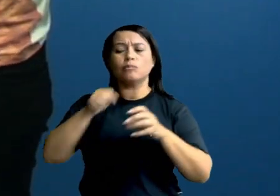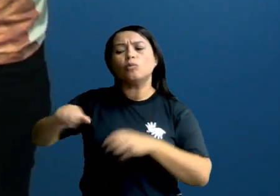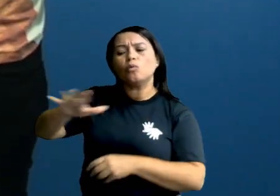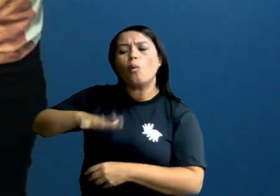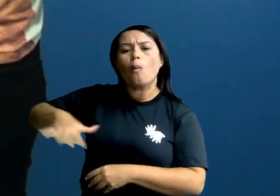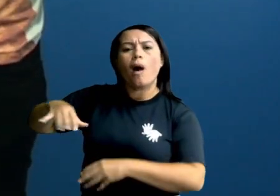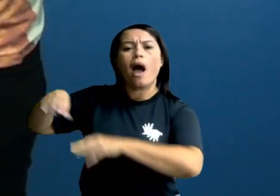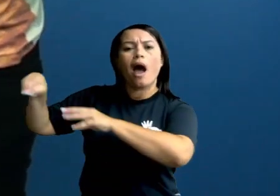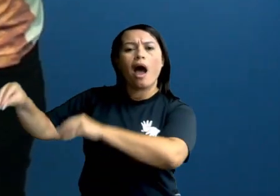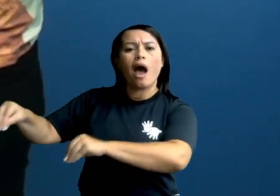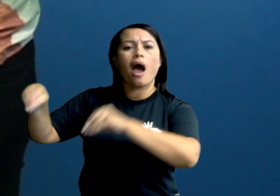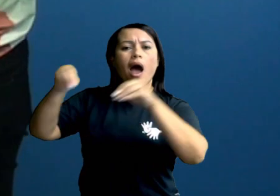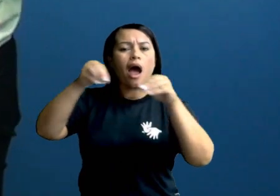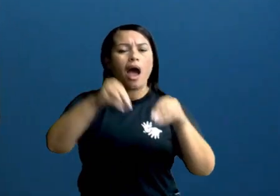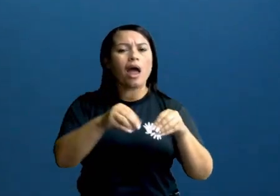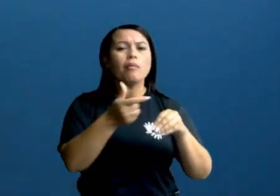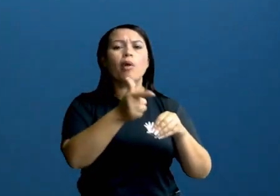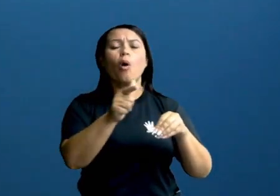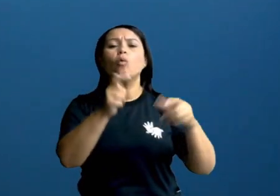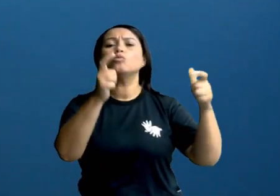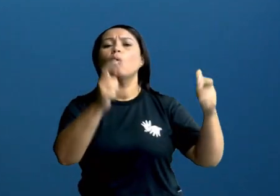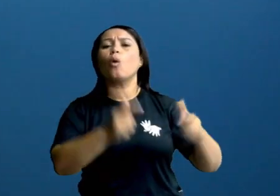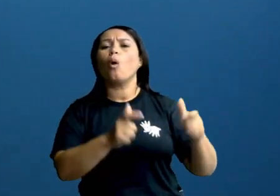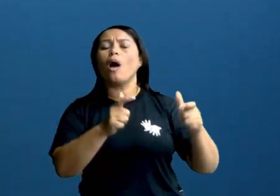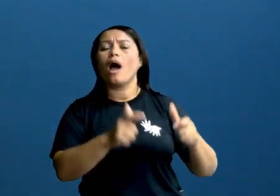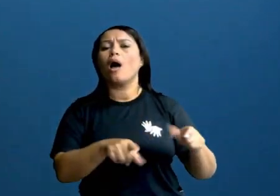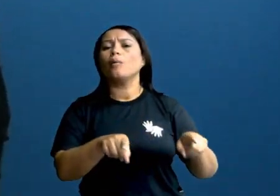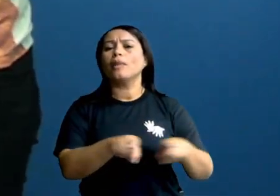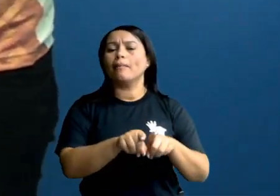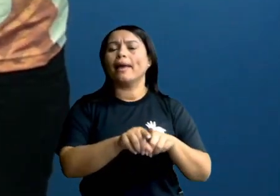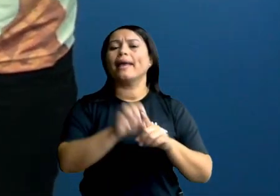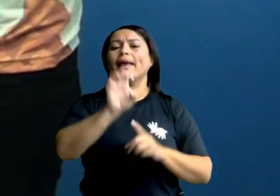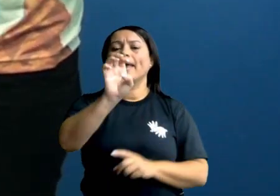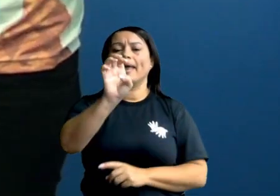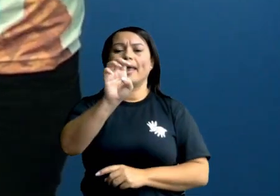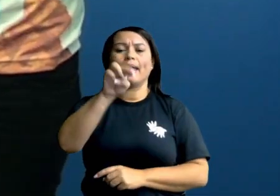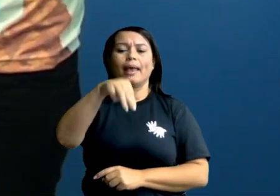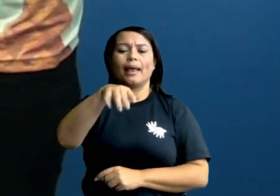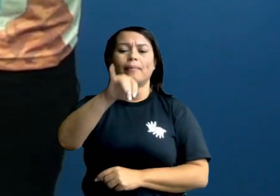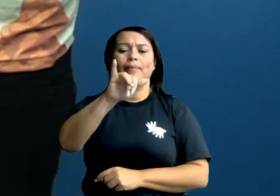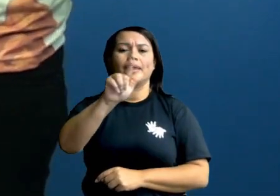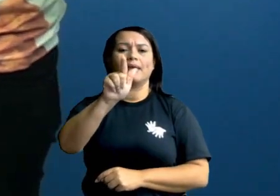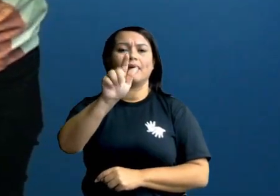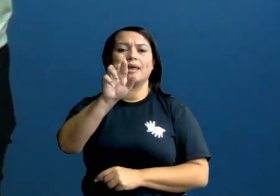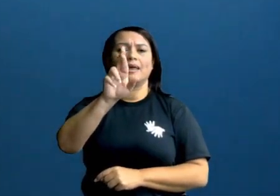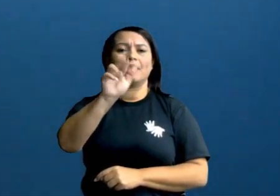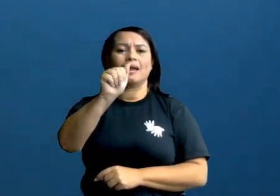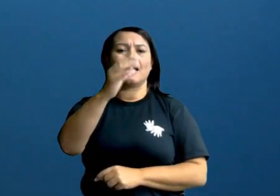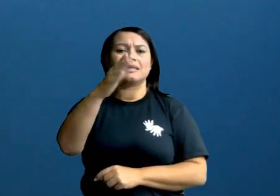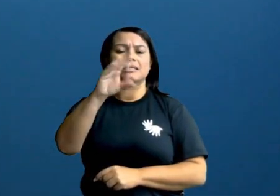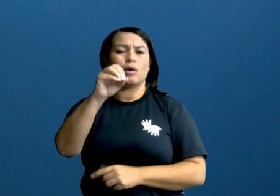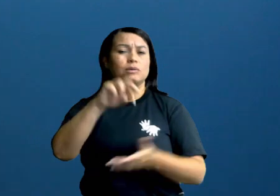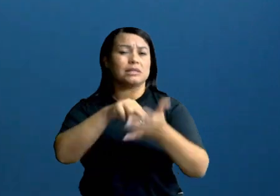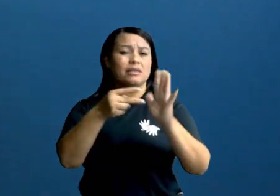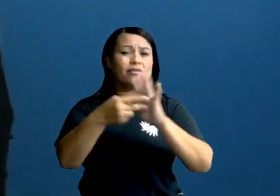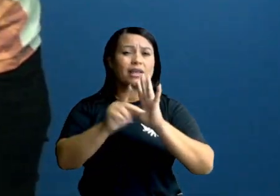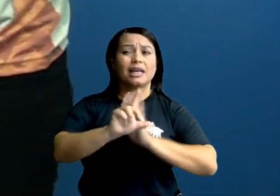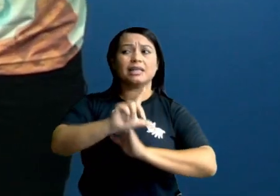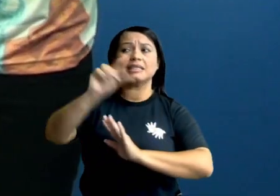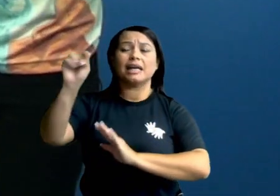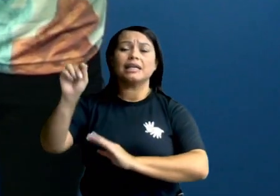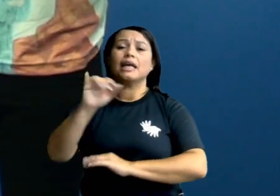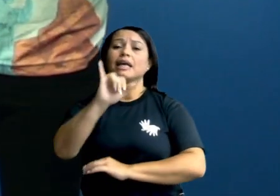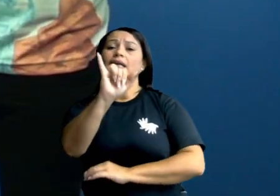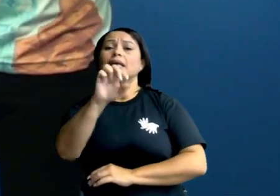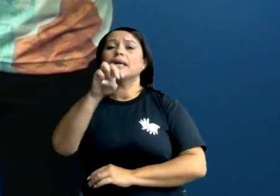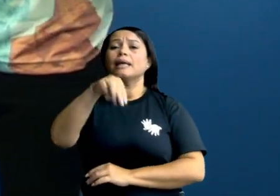origem e vai para um outro local, e aí a gente vai ter a emigração, o E no início, da ideia de saída, e imigração com o I